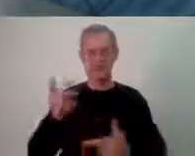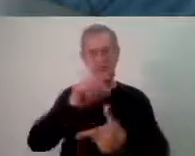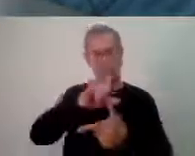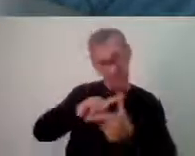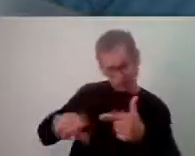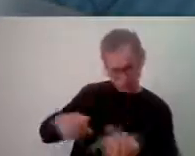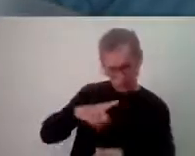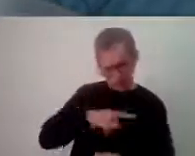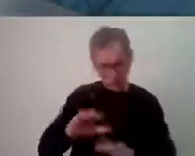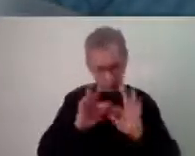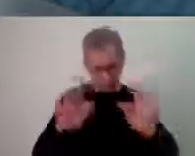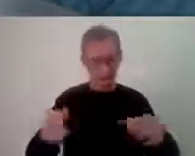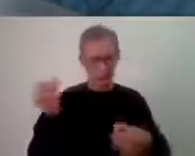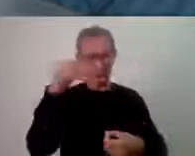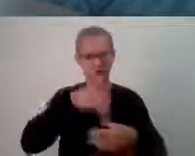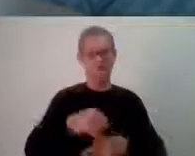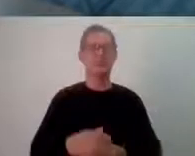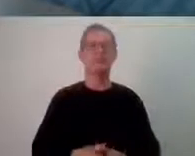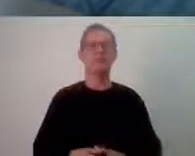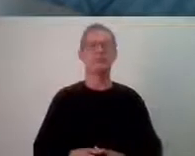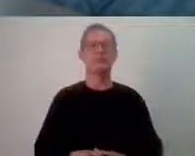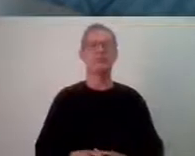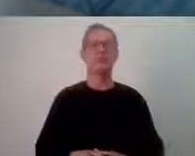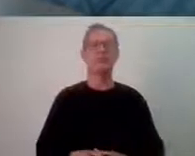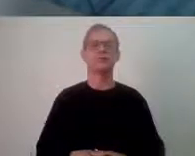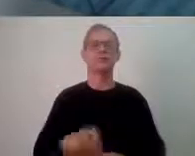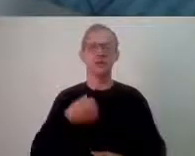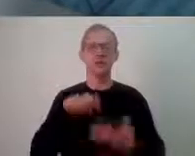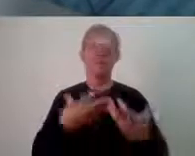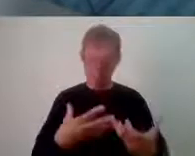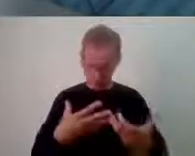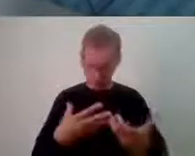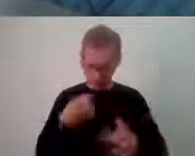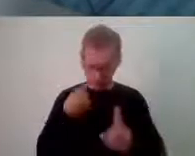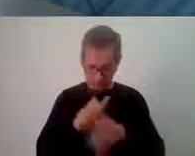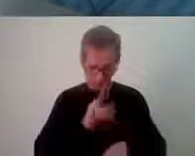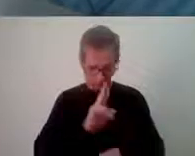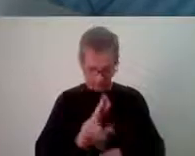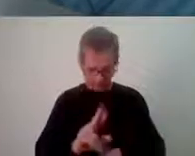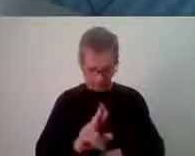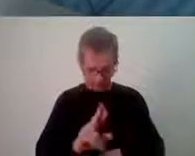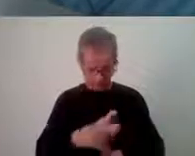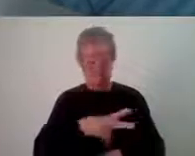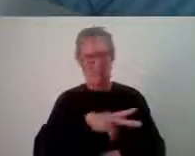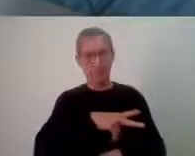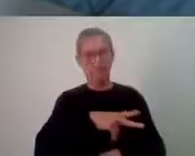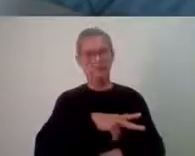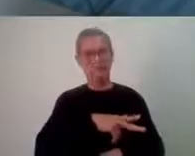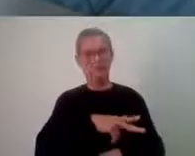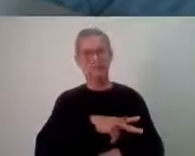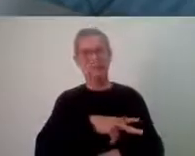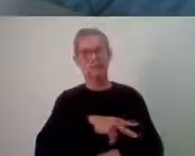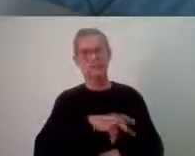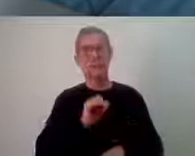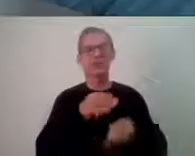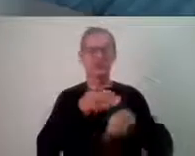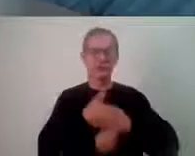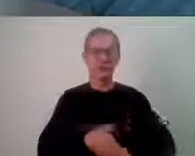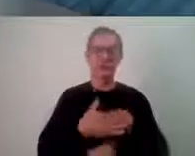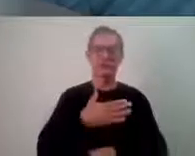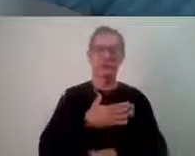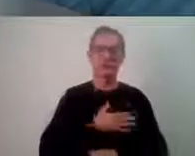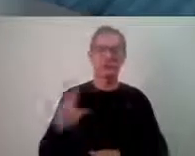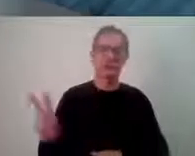eu chego à função que está lá dentro. E se eu quisesse encontrar uma solução particular? É aí que entra os